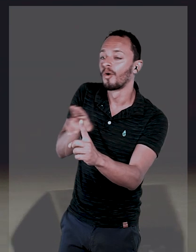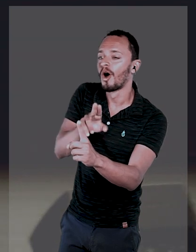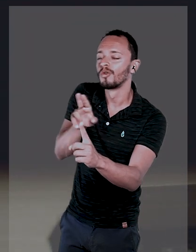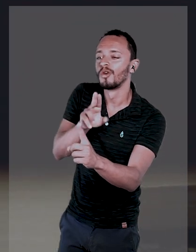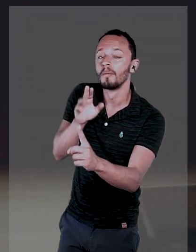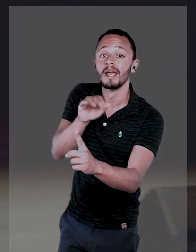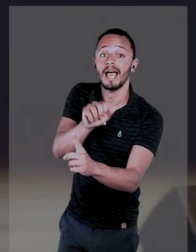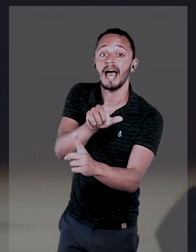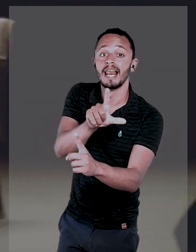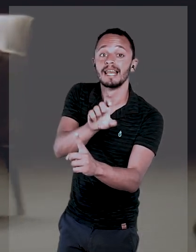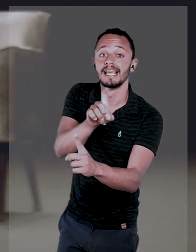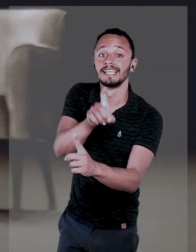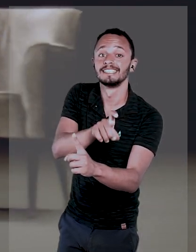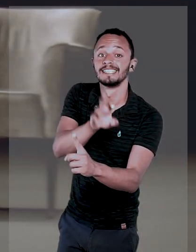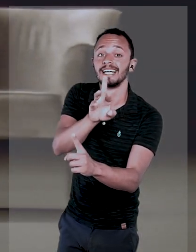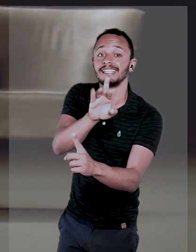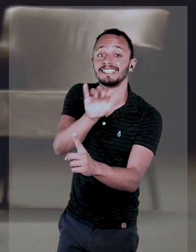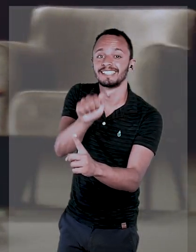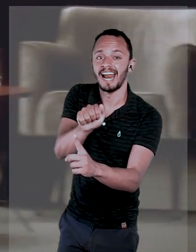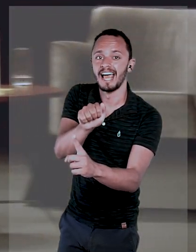Oba. Então você, como é que Ganhou. você se chama?